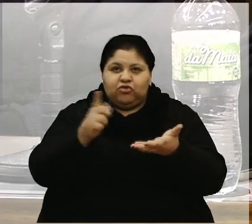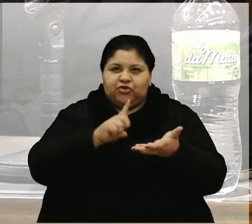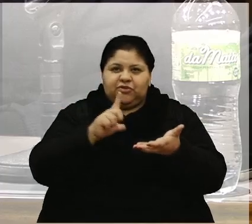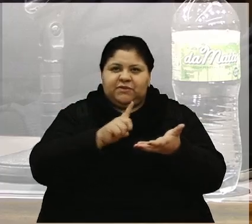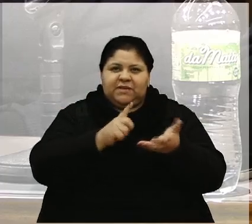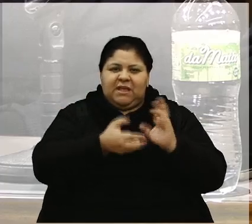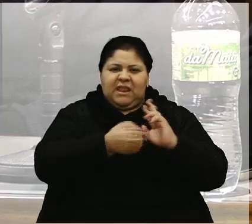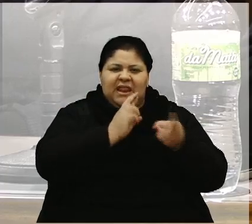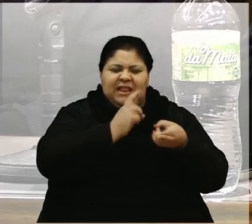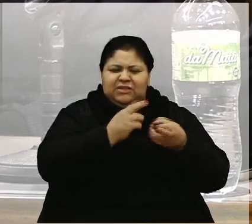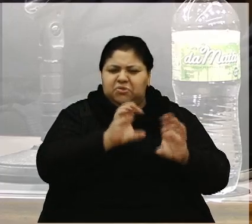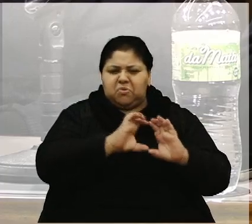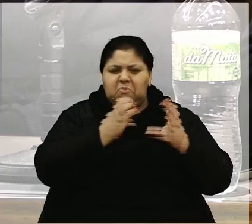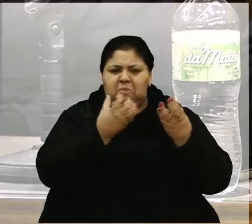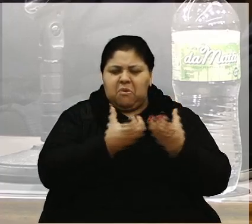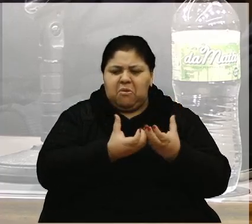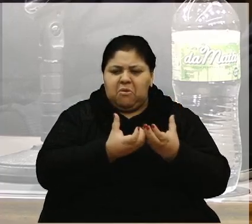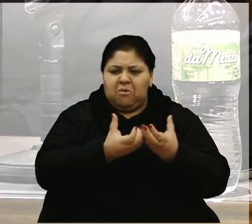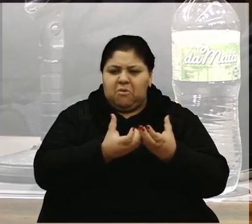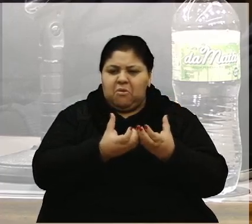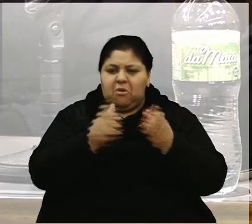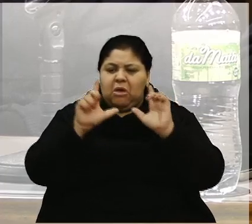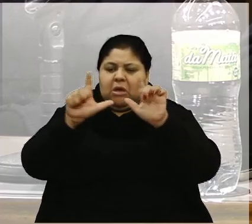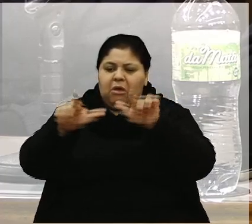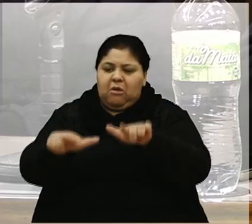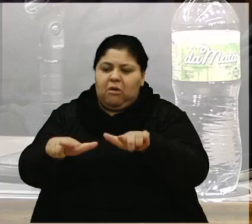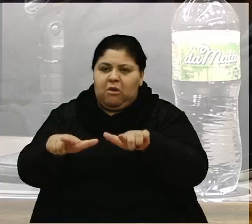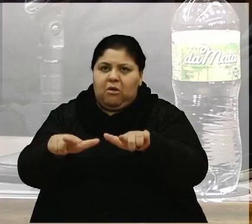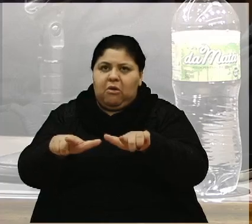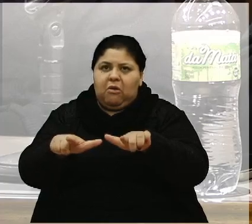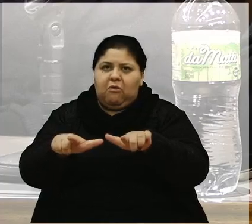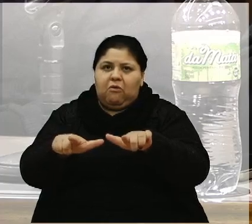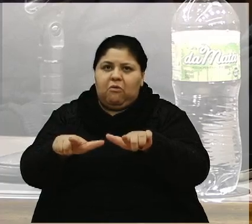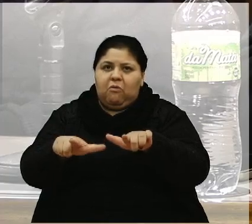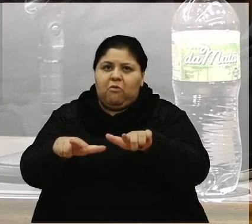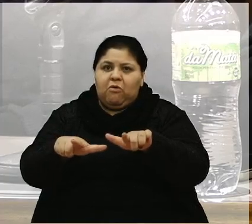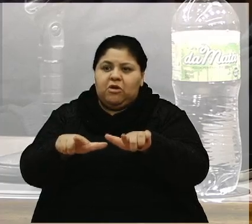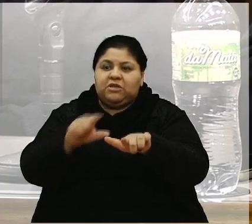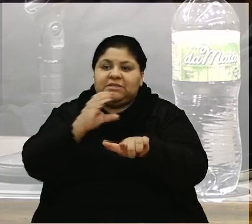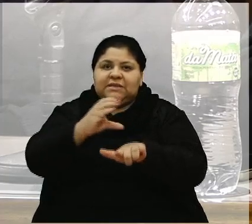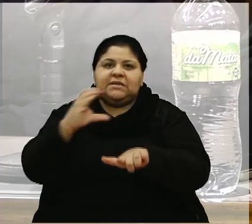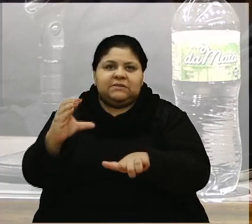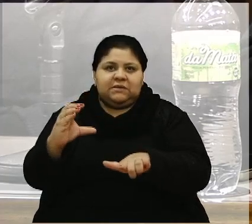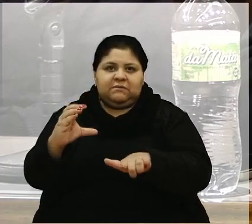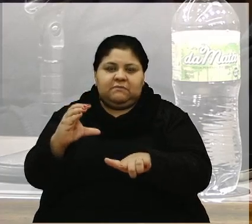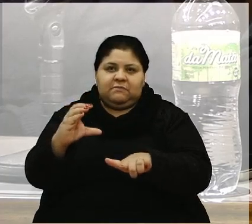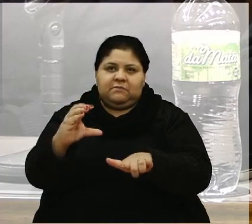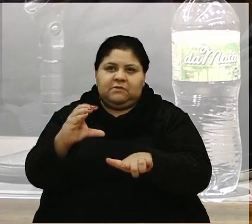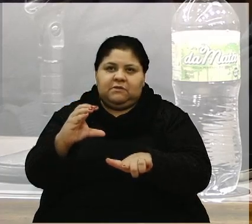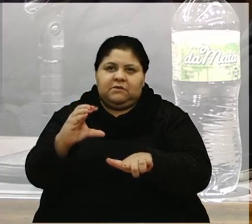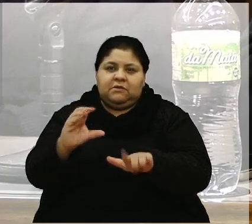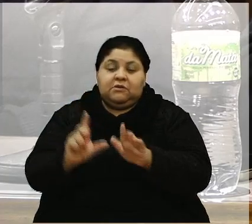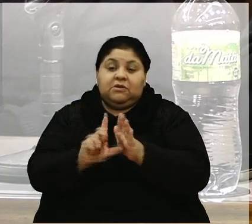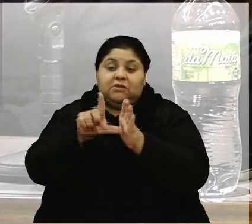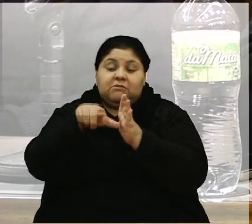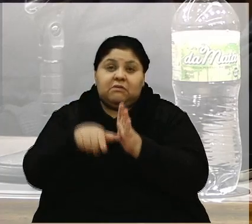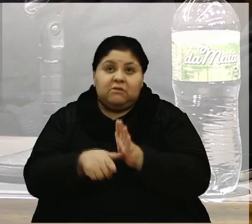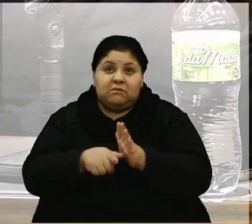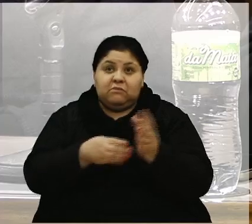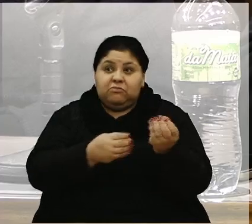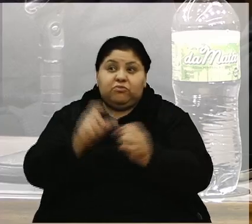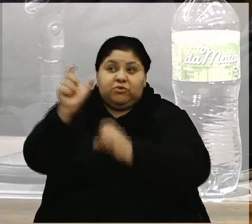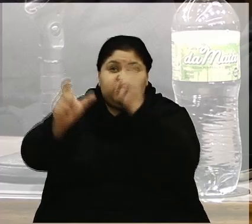relações comunitárias, é um espaço de acomodação de CCs hoje na prefeitura. Tanto é que depois de tantas